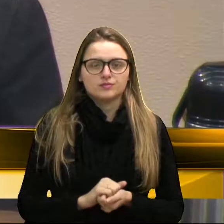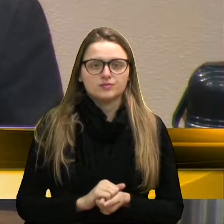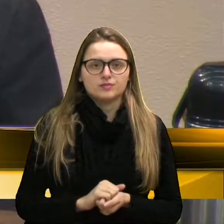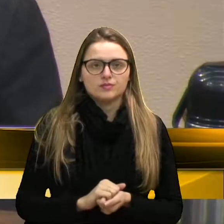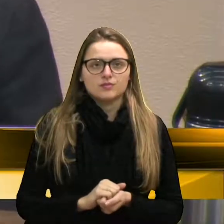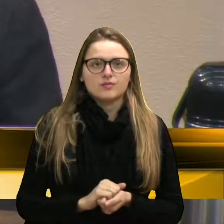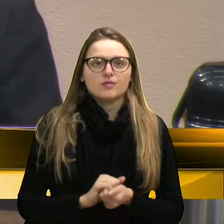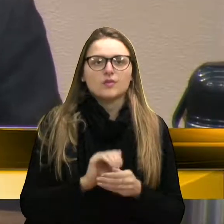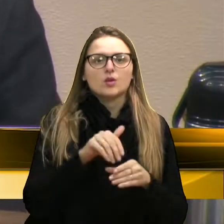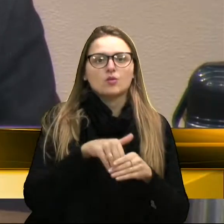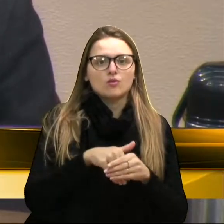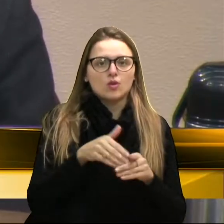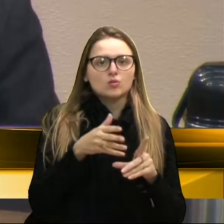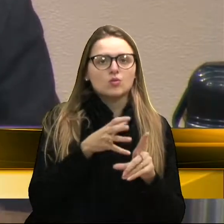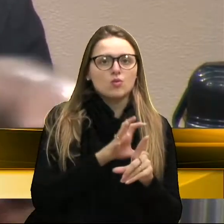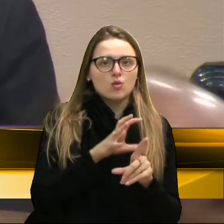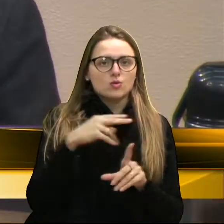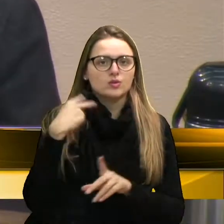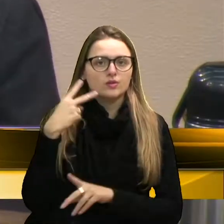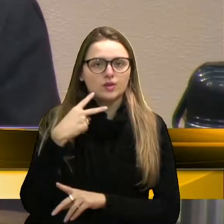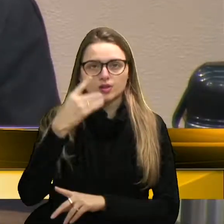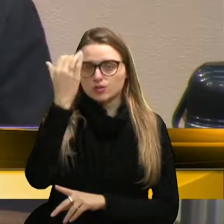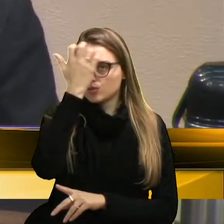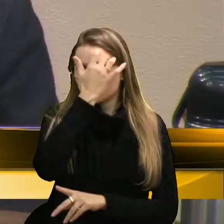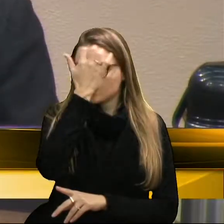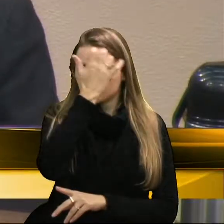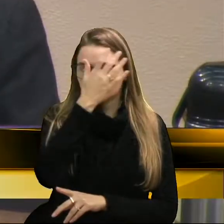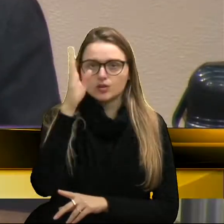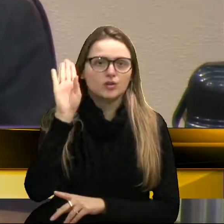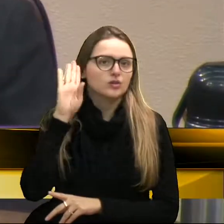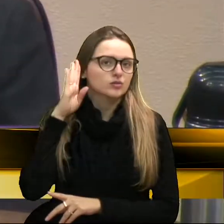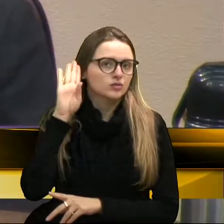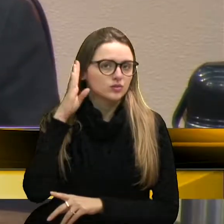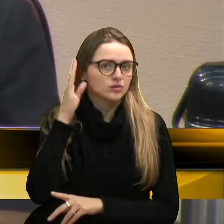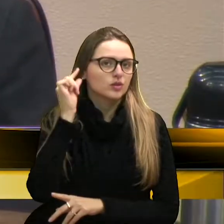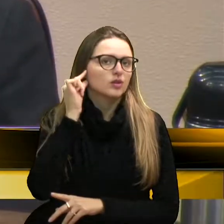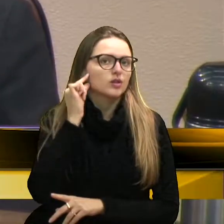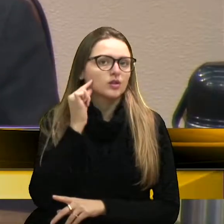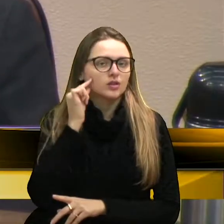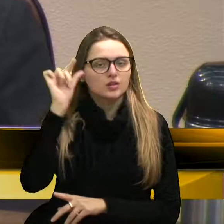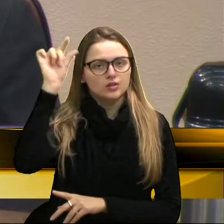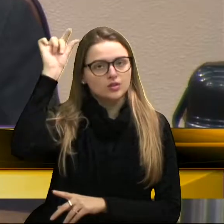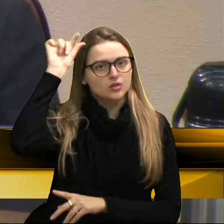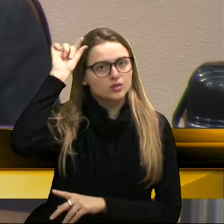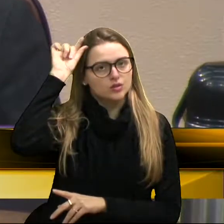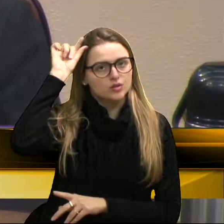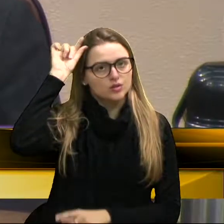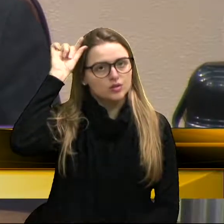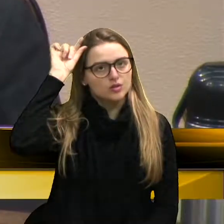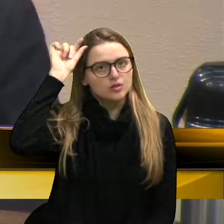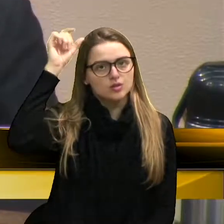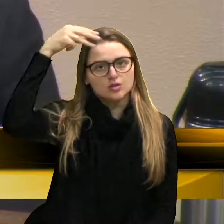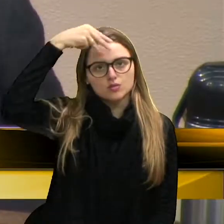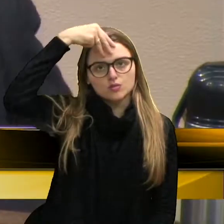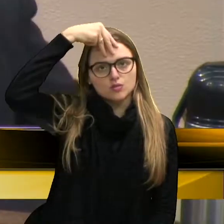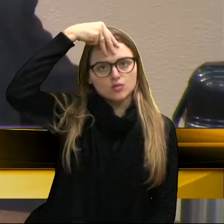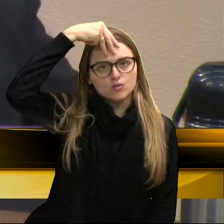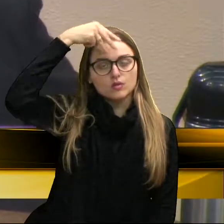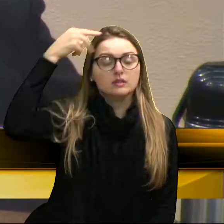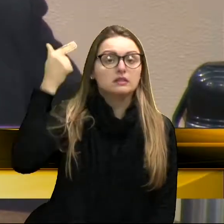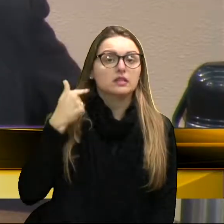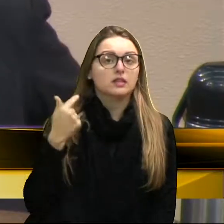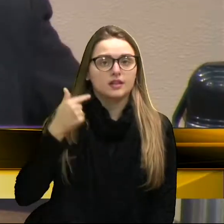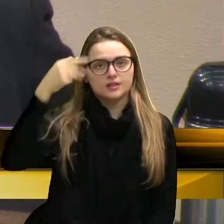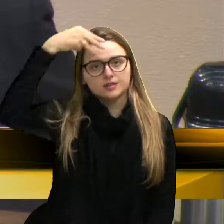Com voto contrário dos vereadores Adilódio Domênico, Alceu Tomé, Arlindo Bandeira, Chico Guerra, Gladys Frisso,